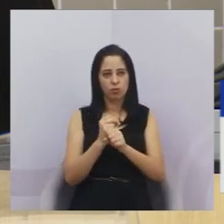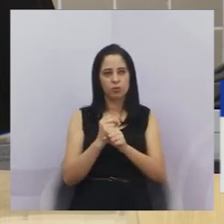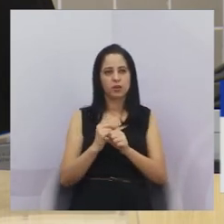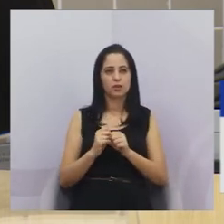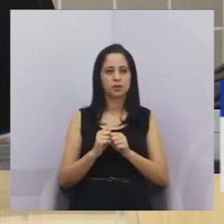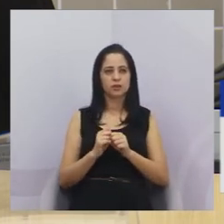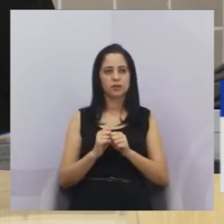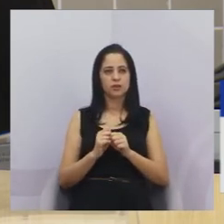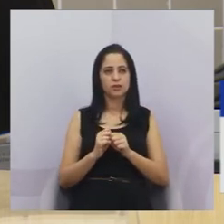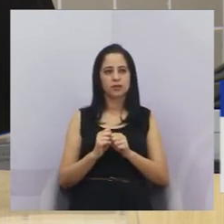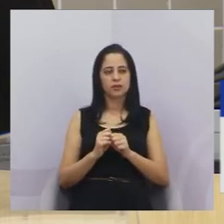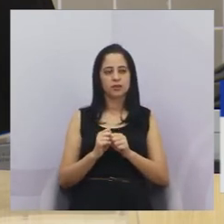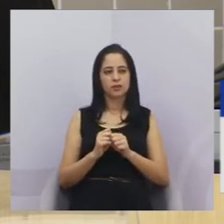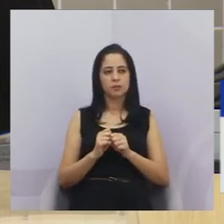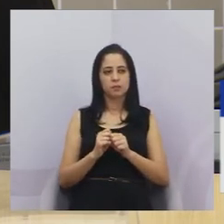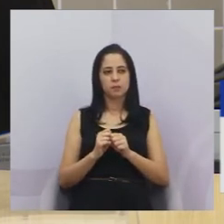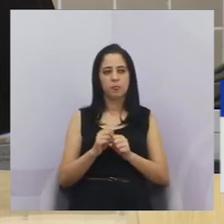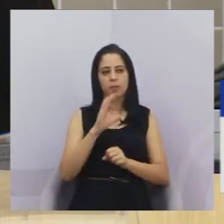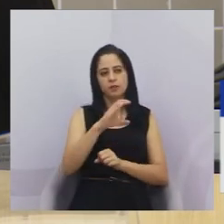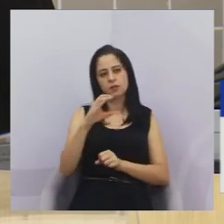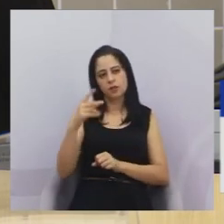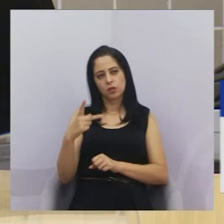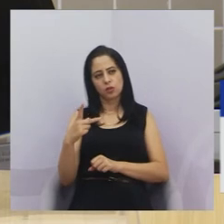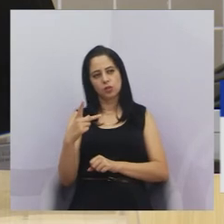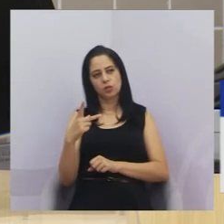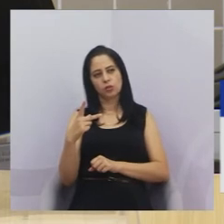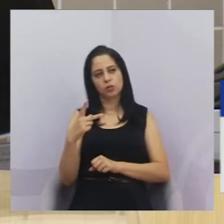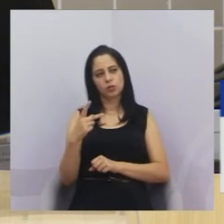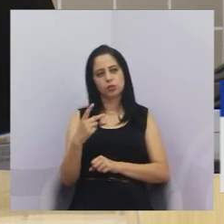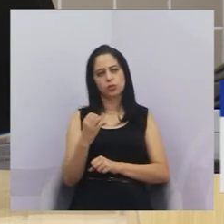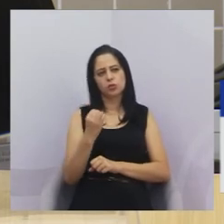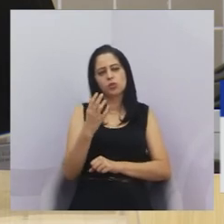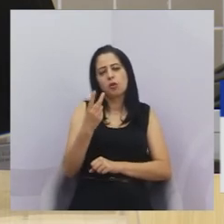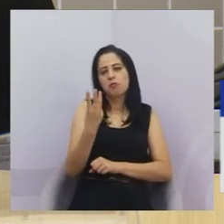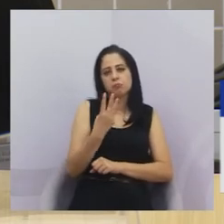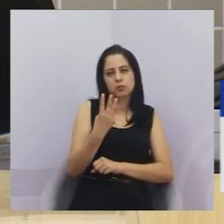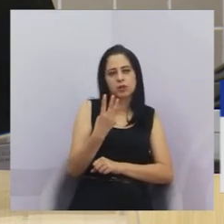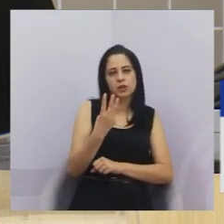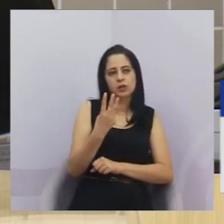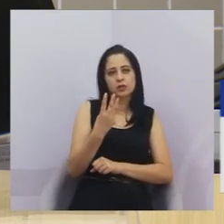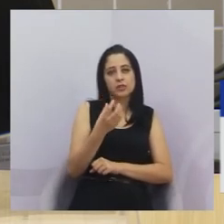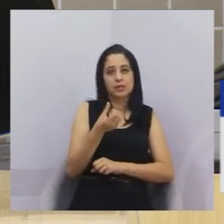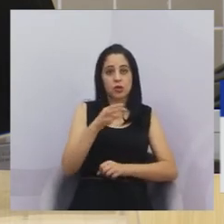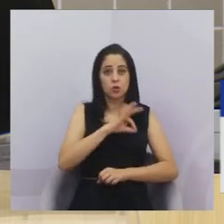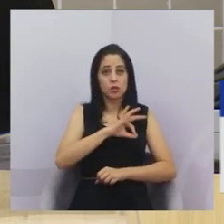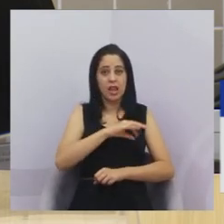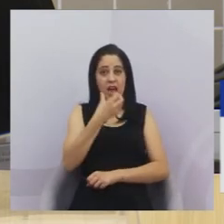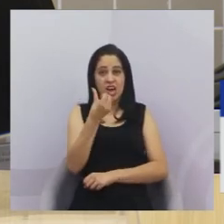Assessor, referência CC2, quantidade 3,